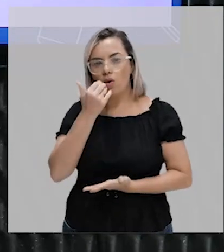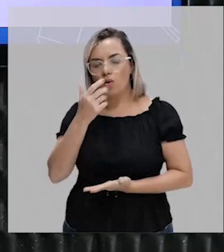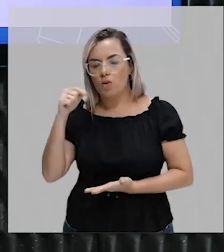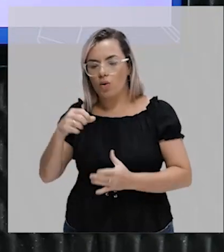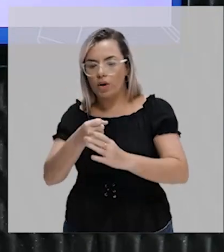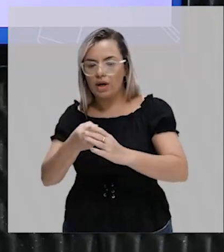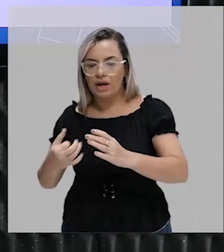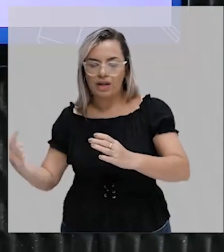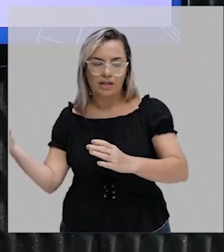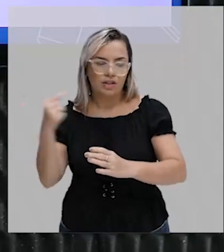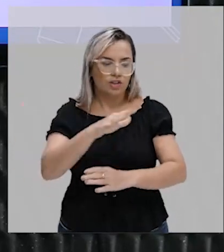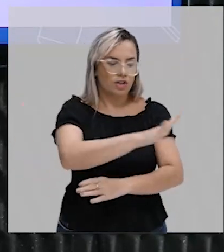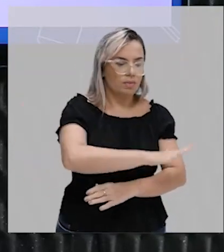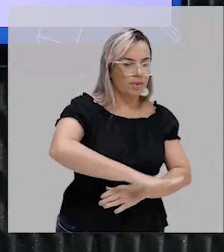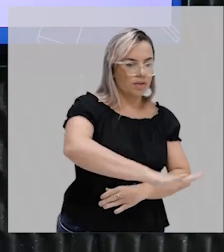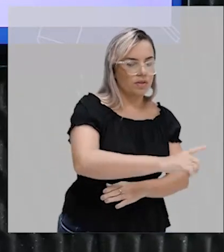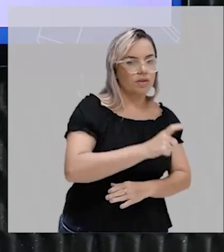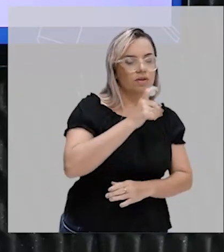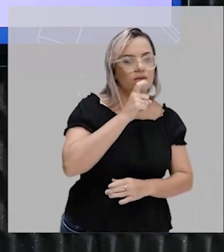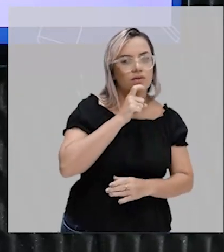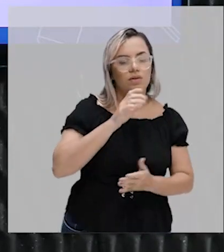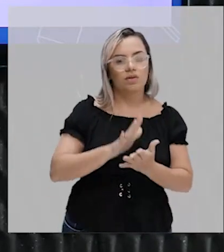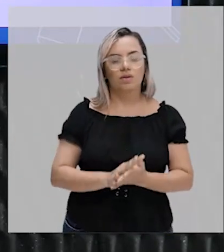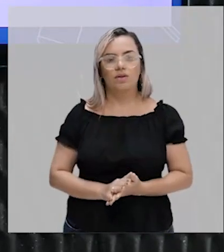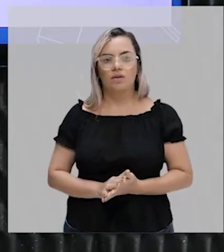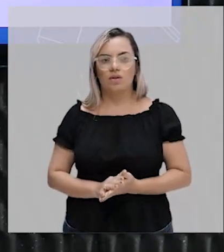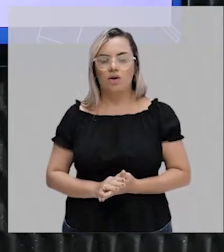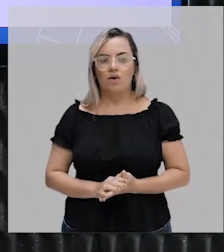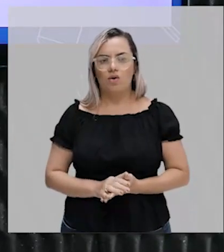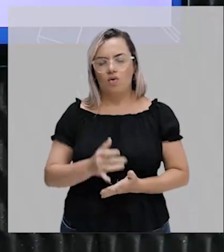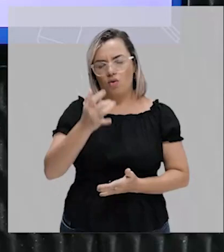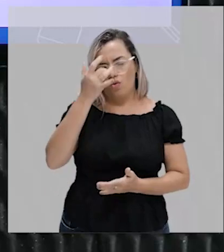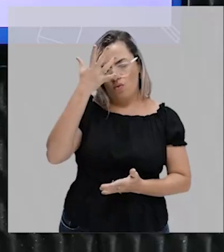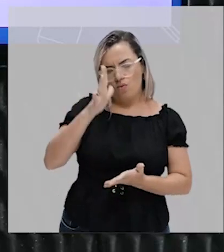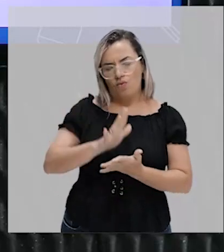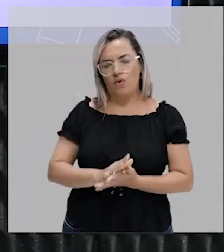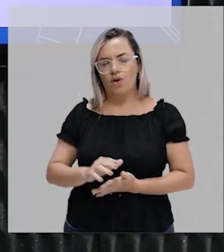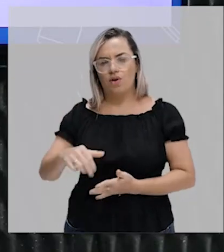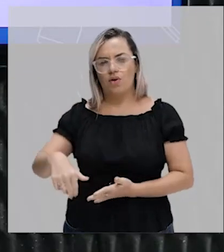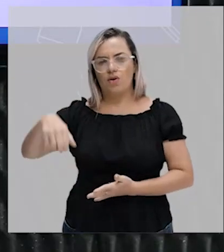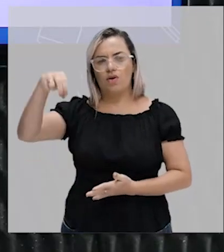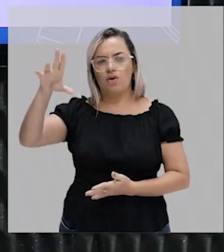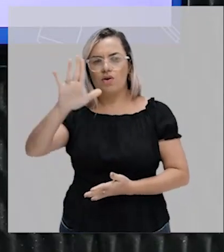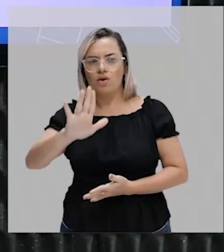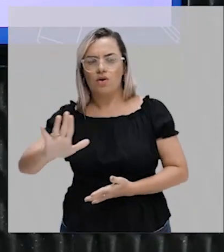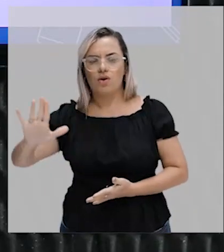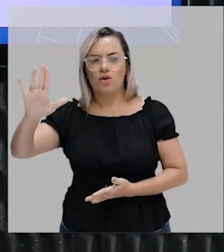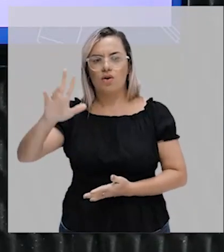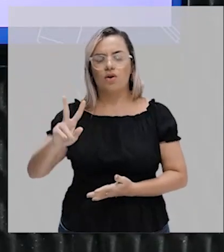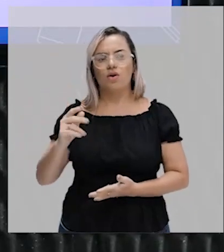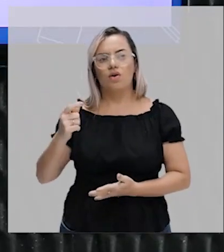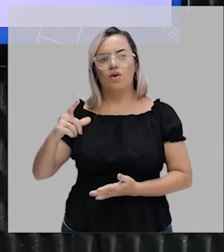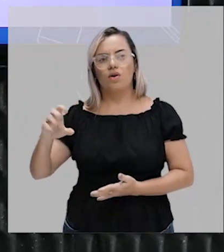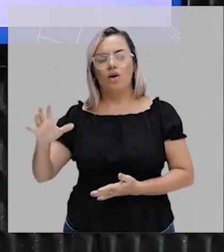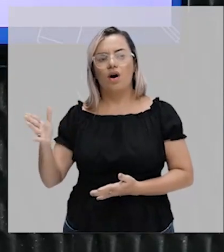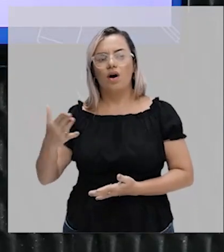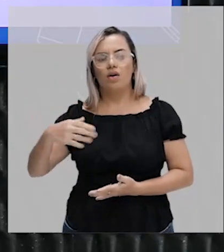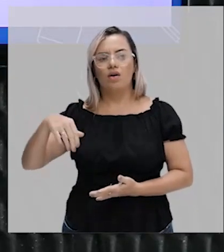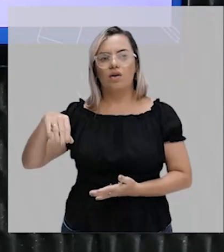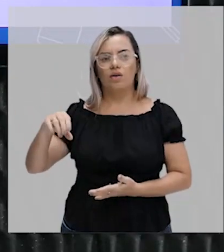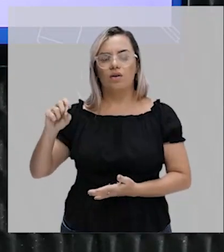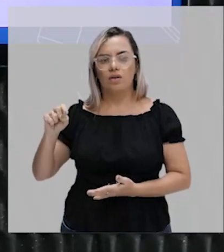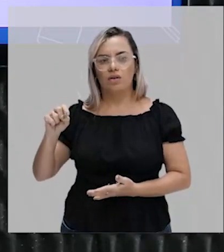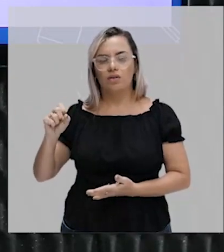frios. Vou te dar um exemplo aqui fácil. No Nordeste, no Vale do São Francisco, nós temos ali produção, por exemplo, de vinho, de uva,